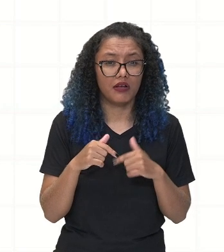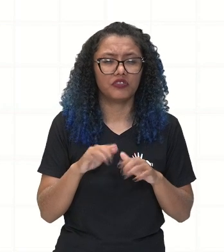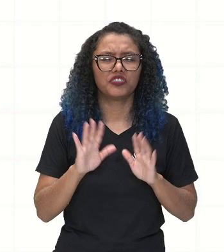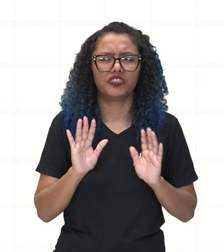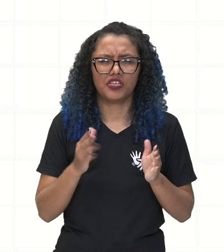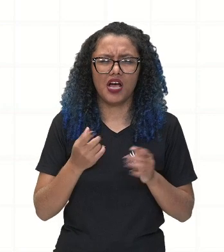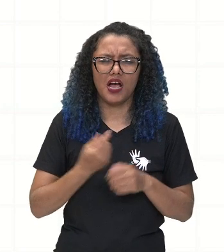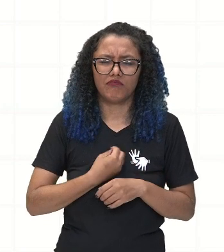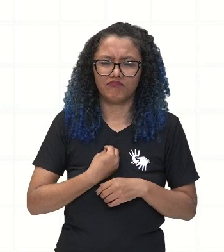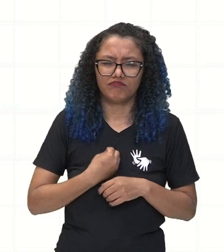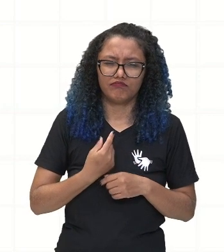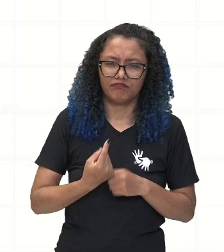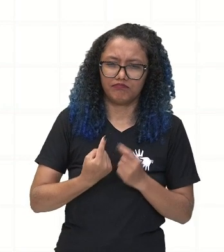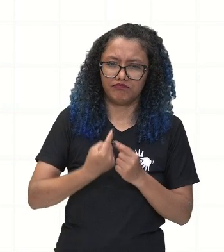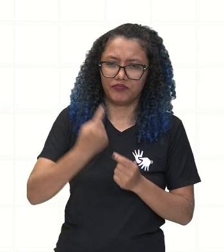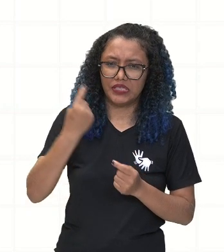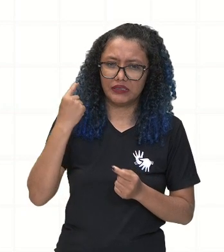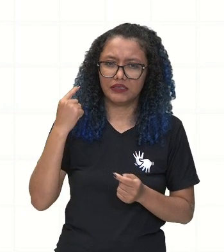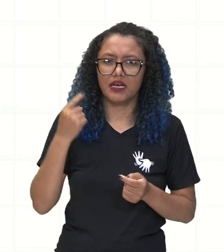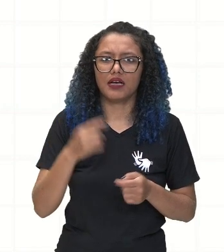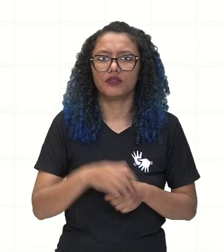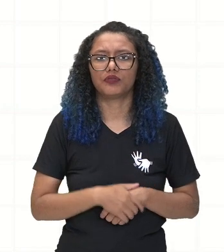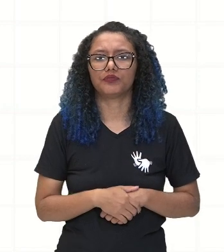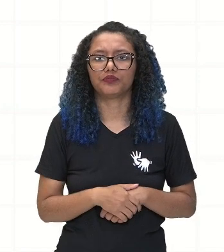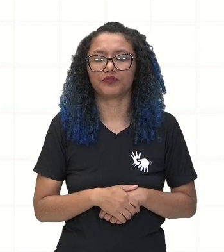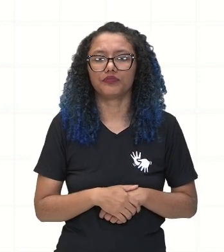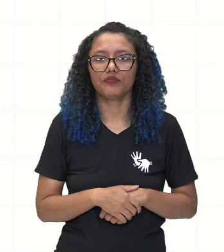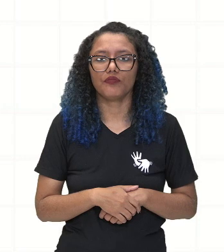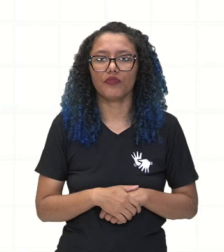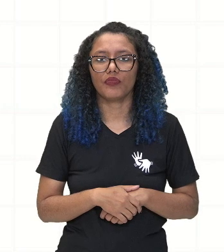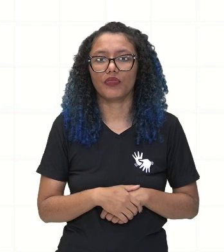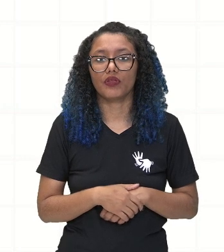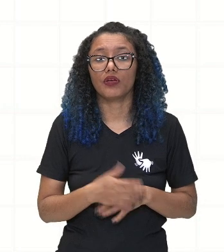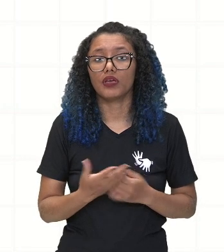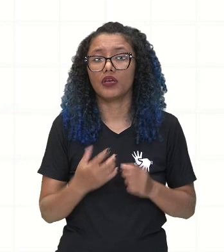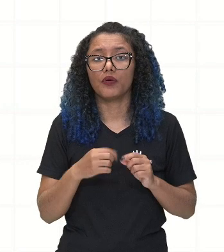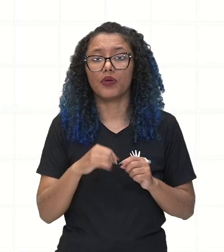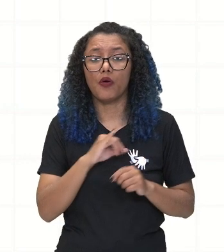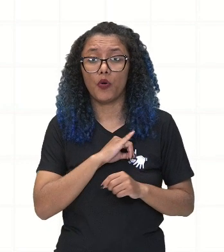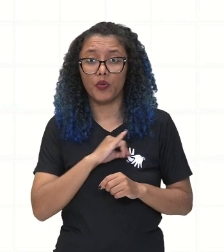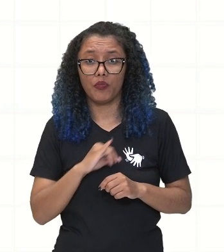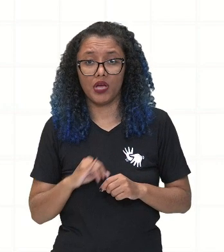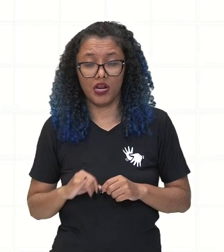Inca, quando os camponeses eram convocados pelo imperador